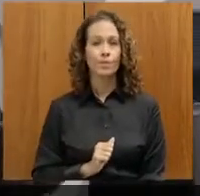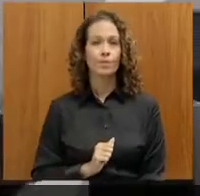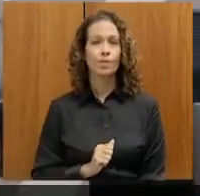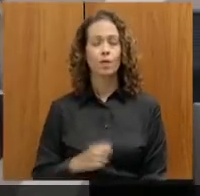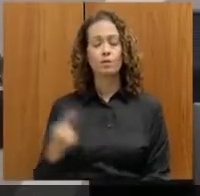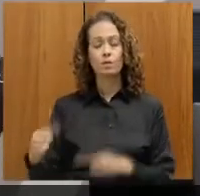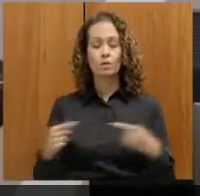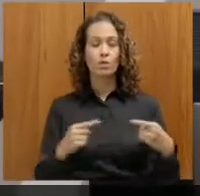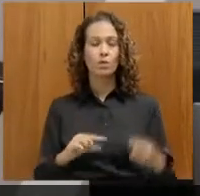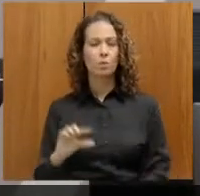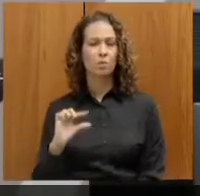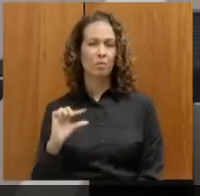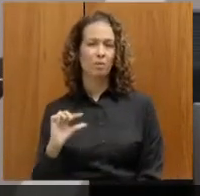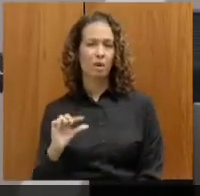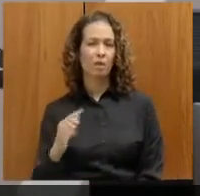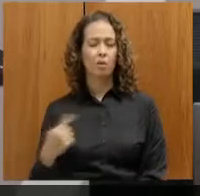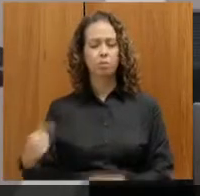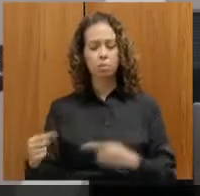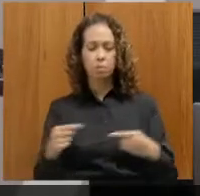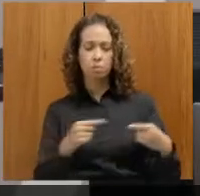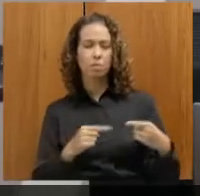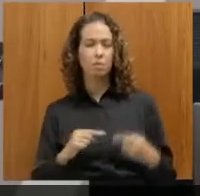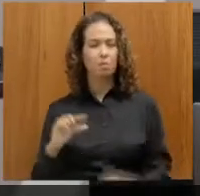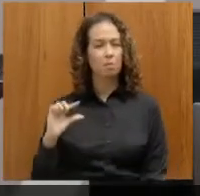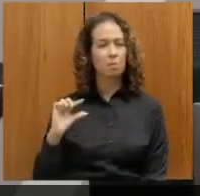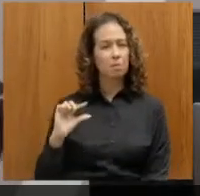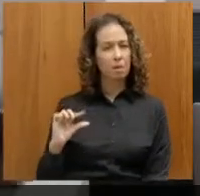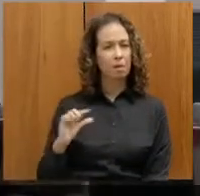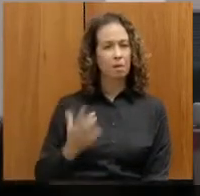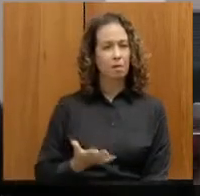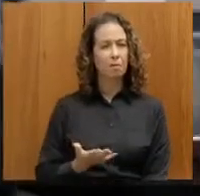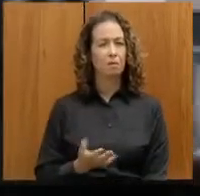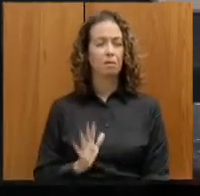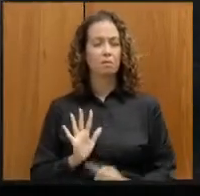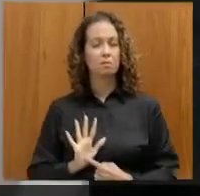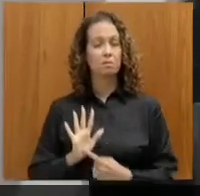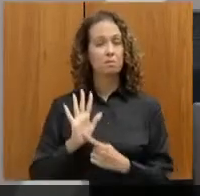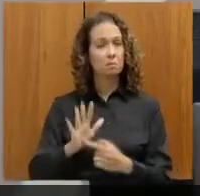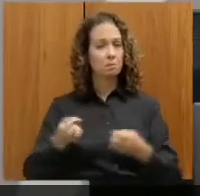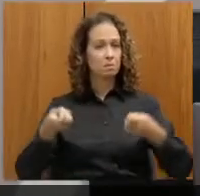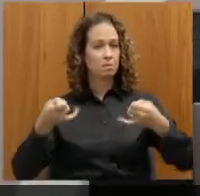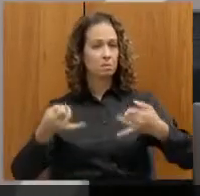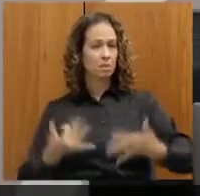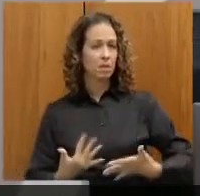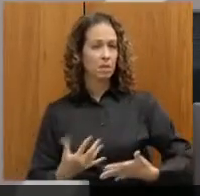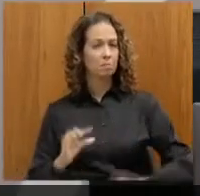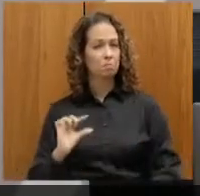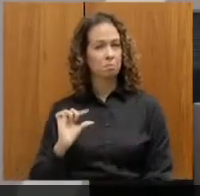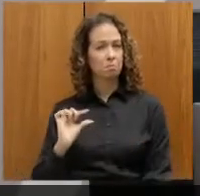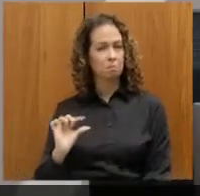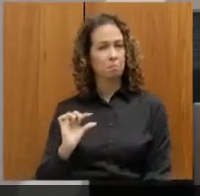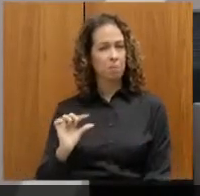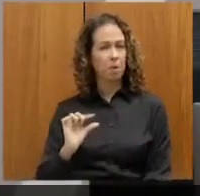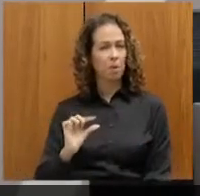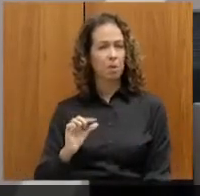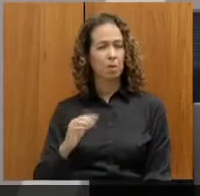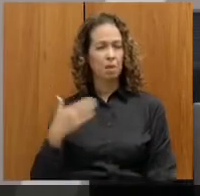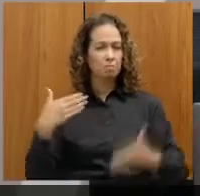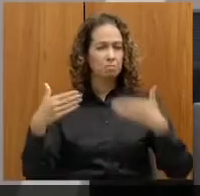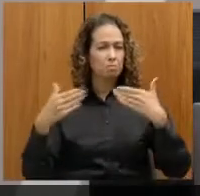discutido pouco debatido pouco explicitado um pouco